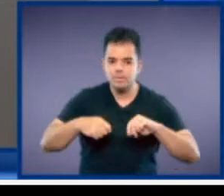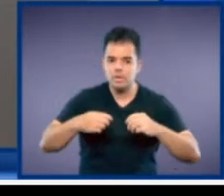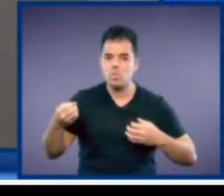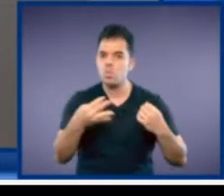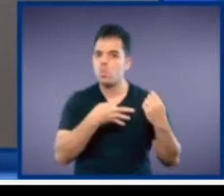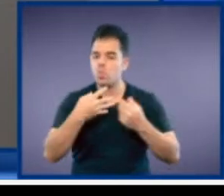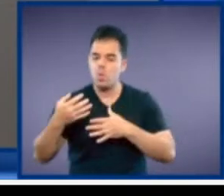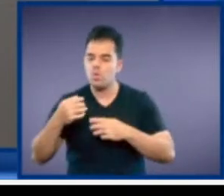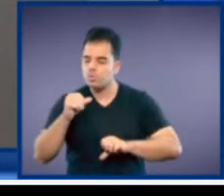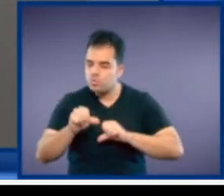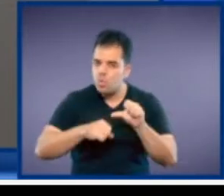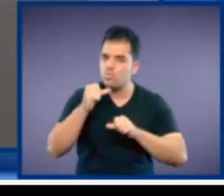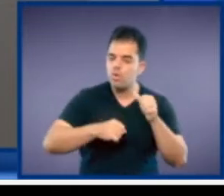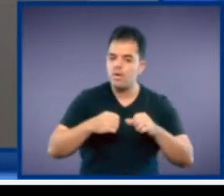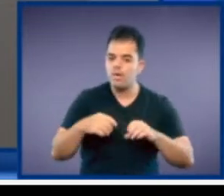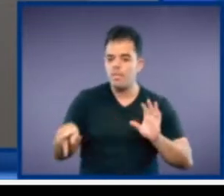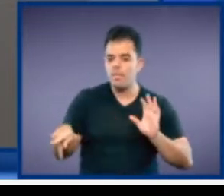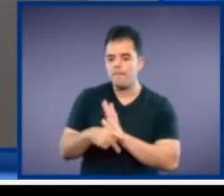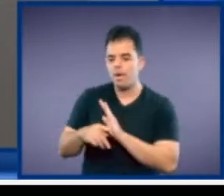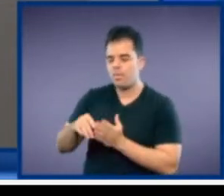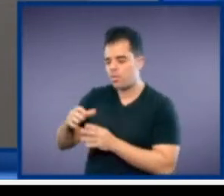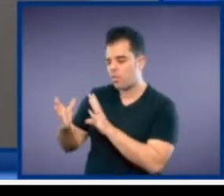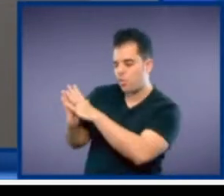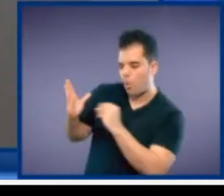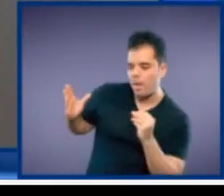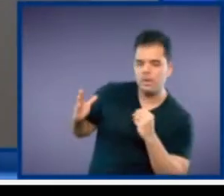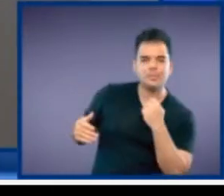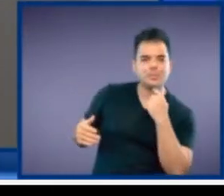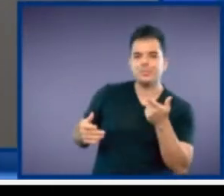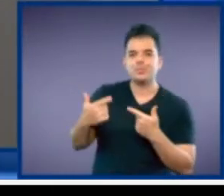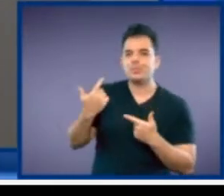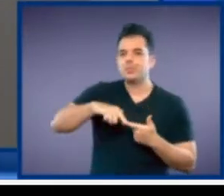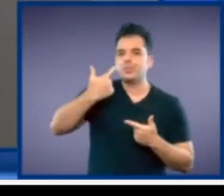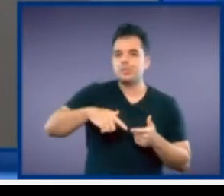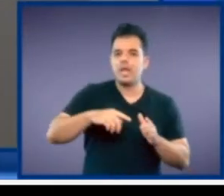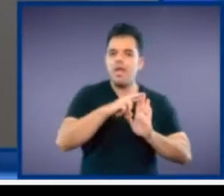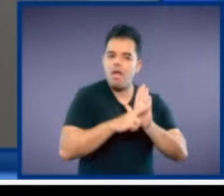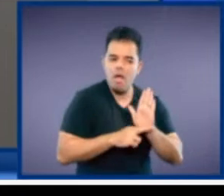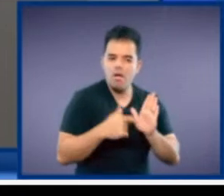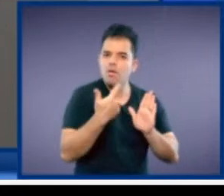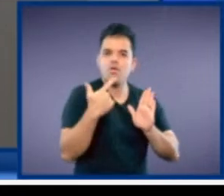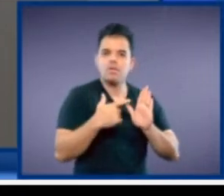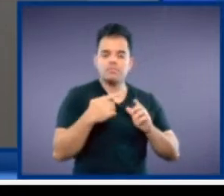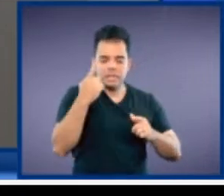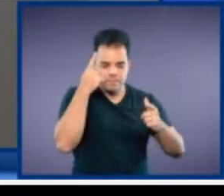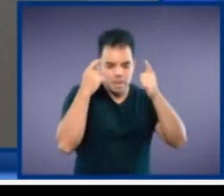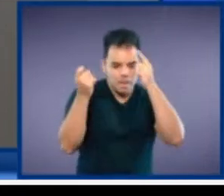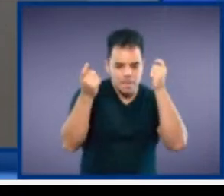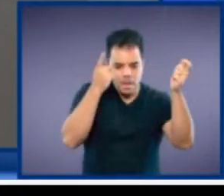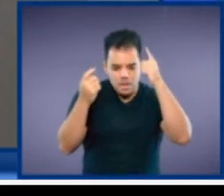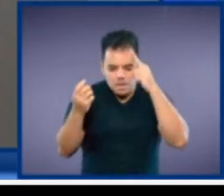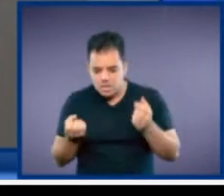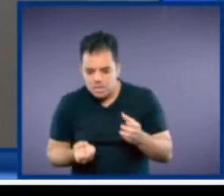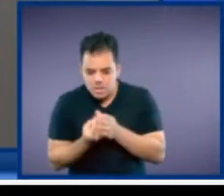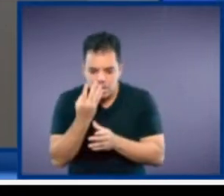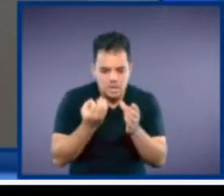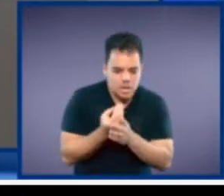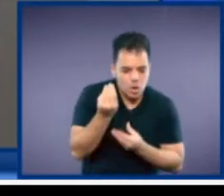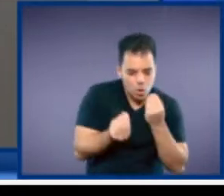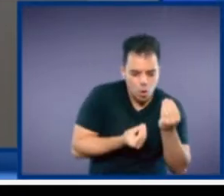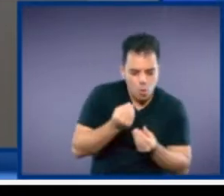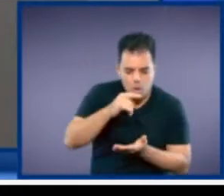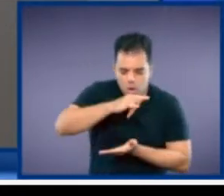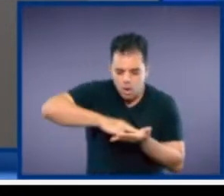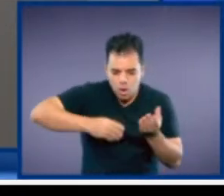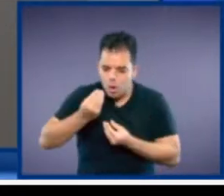Não existia receita própria. Não tinha manual, não tinha nada. Foi preciso construir.